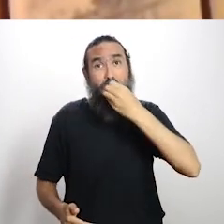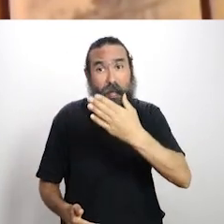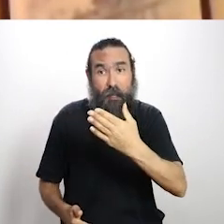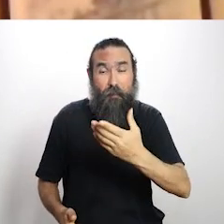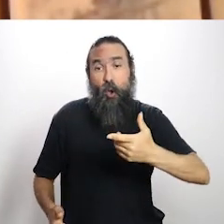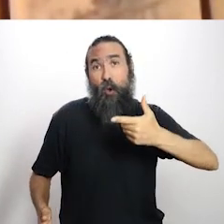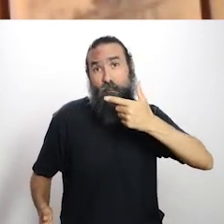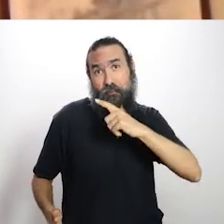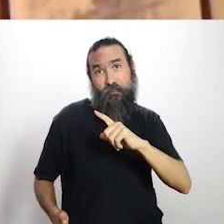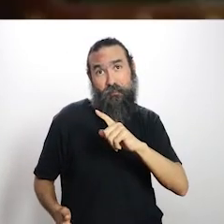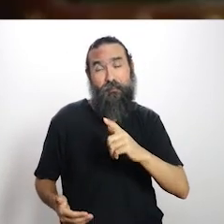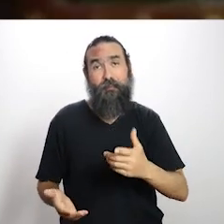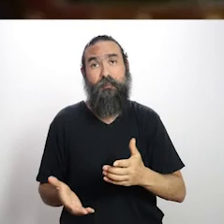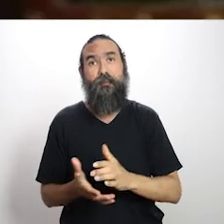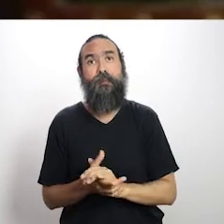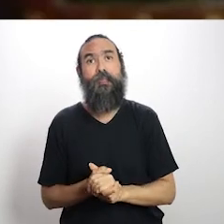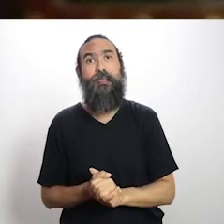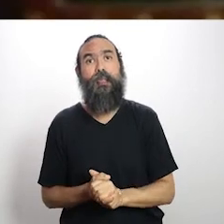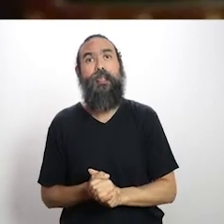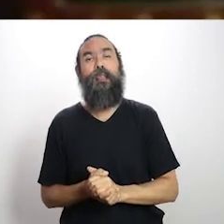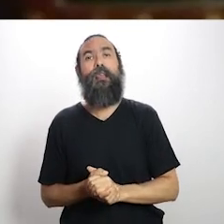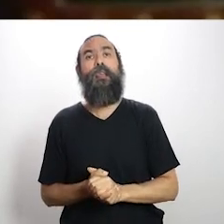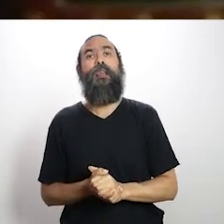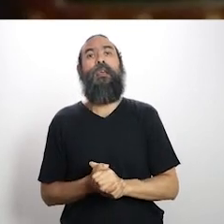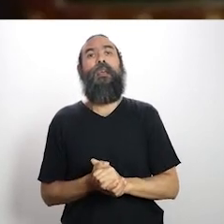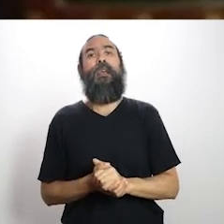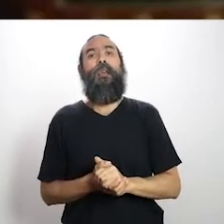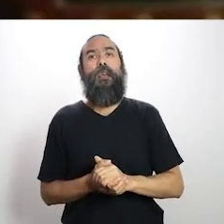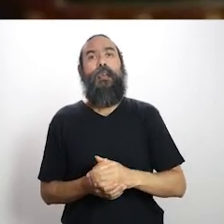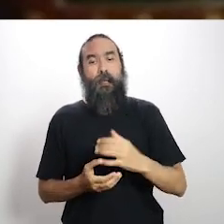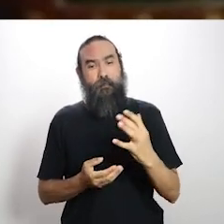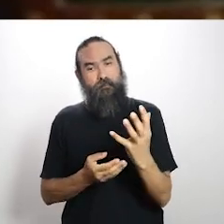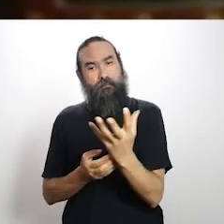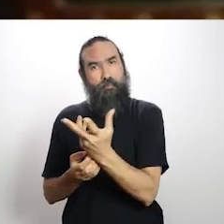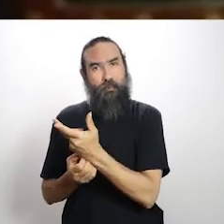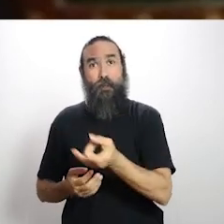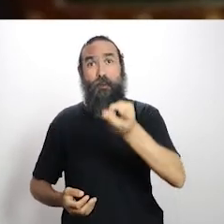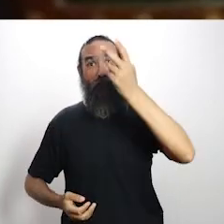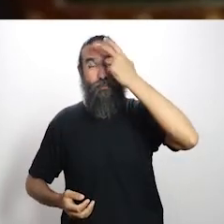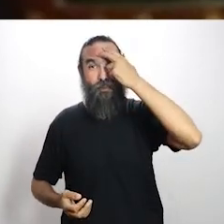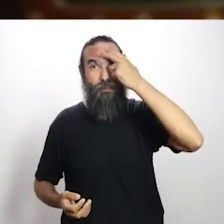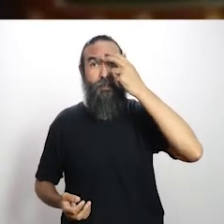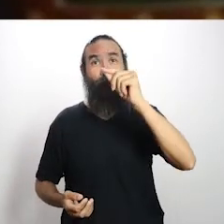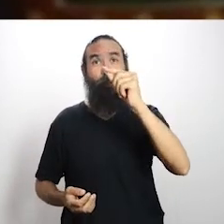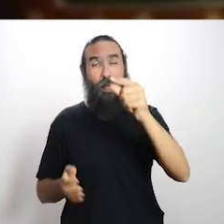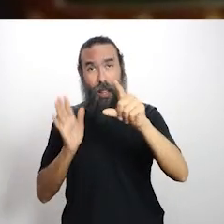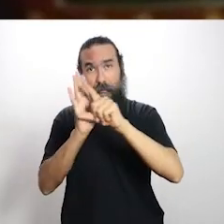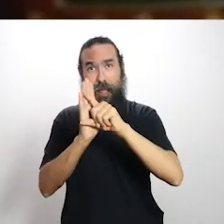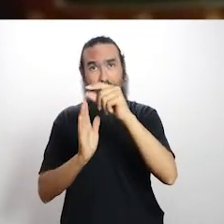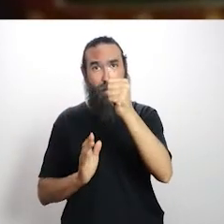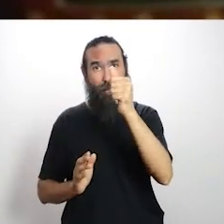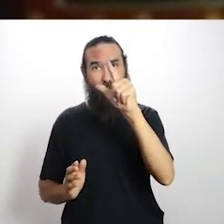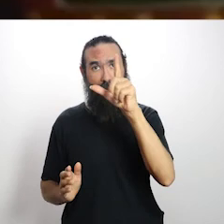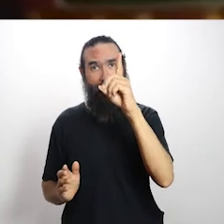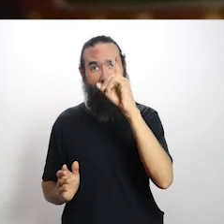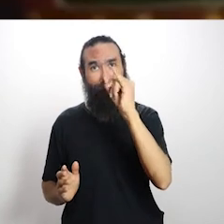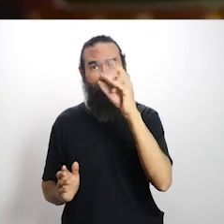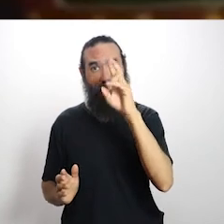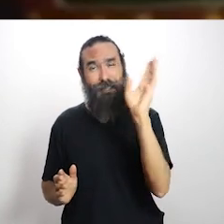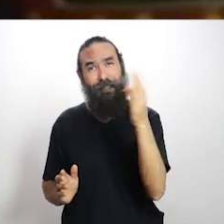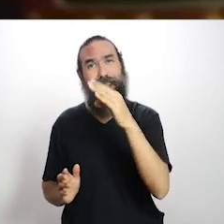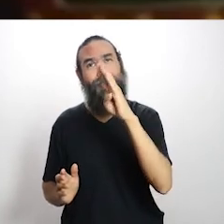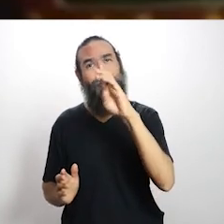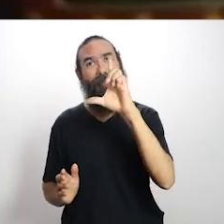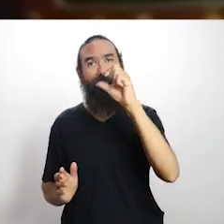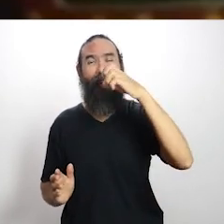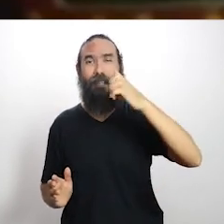muito obrigado sério a gente vai passar agora para o secretário de cultura do estado de Goiás Adriano Baldi agradeço